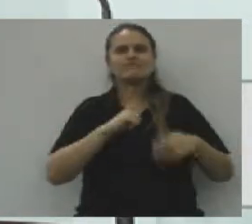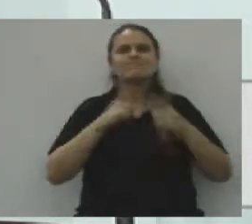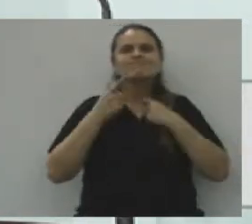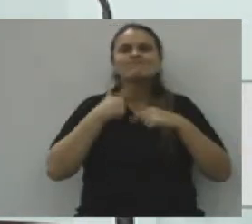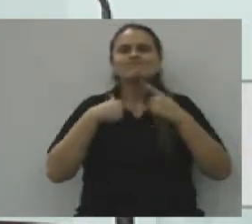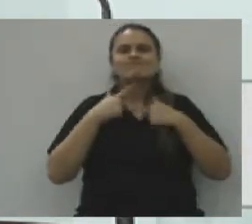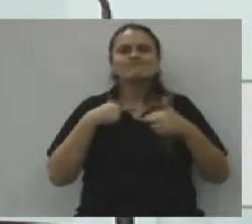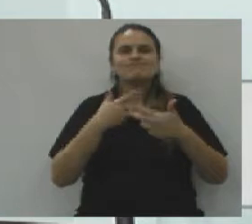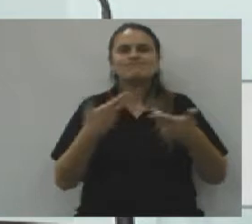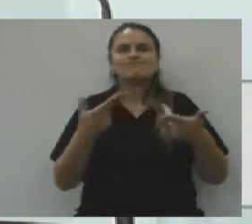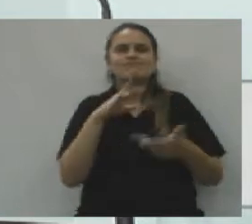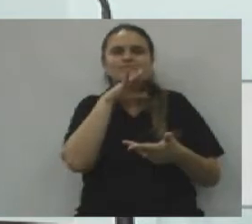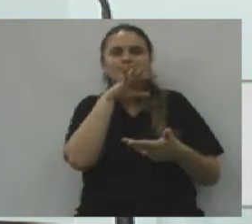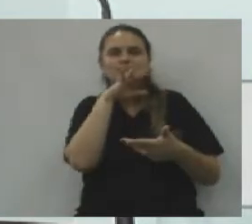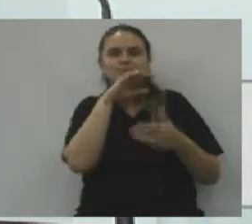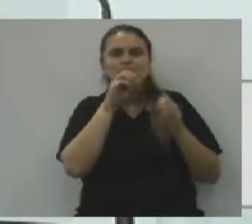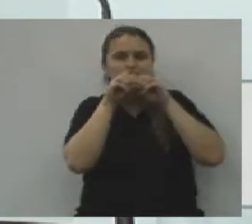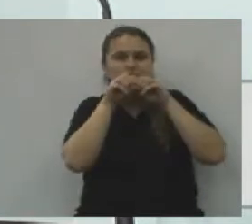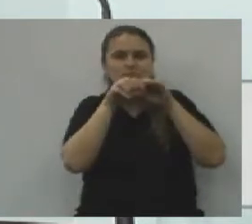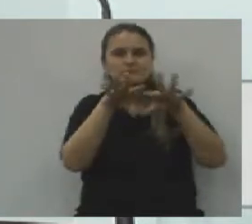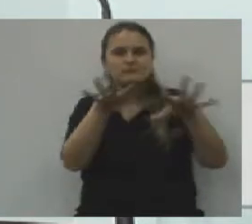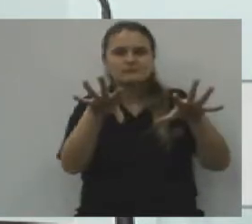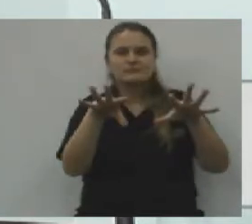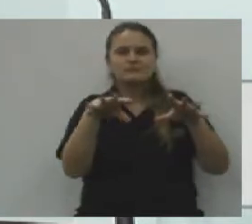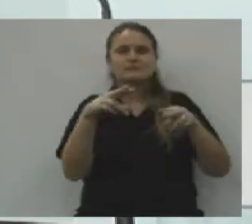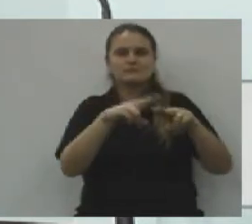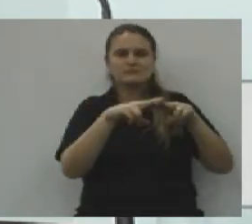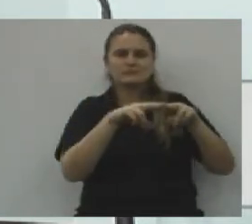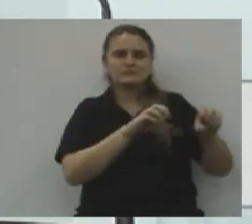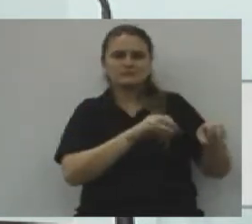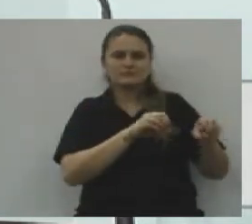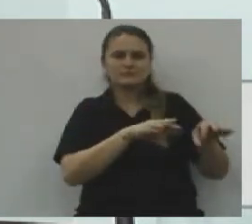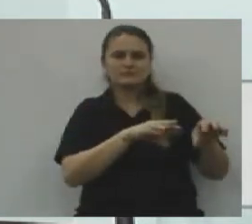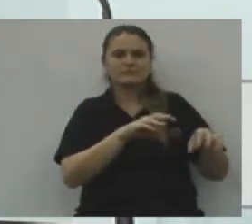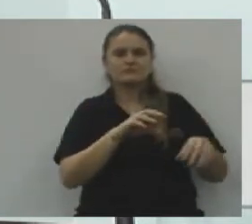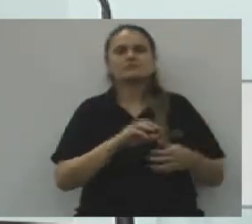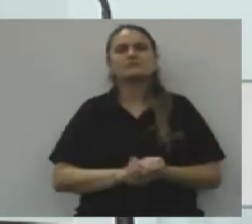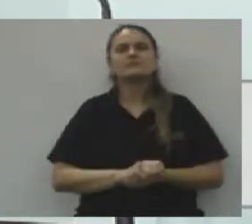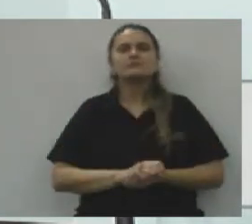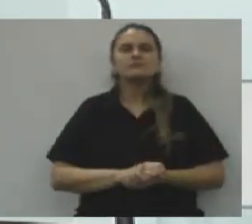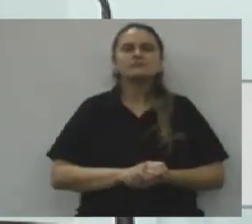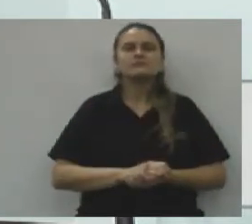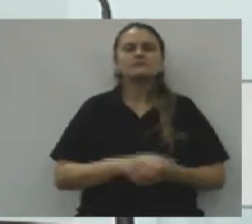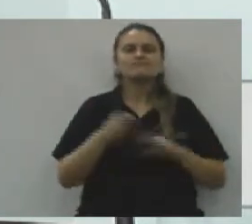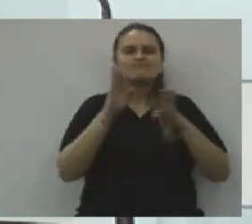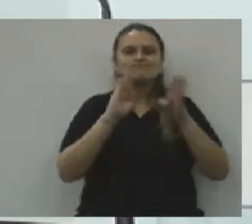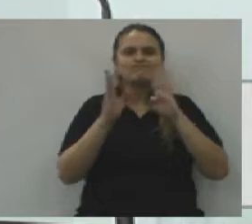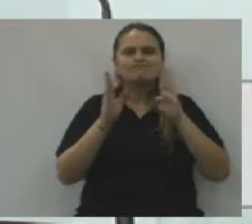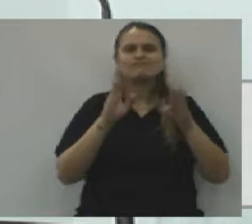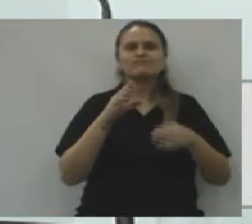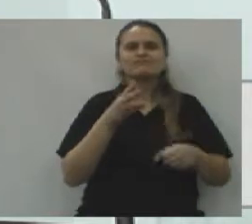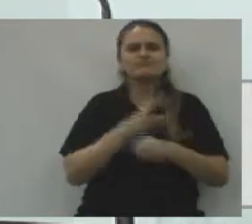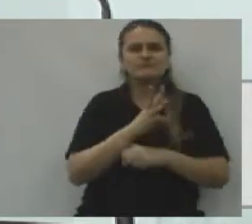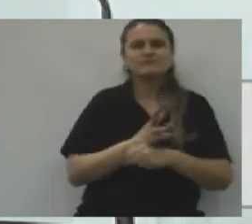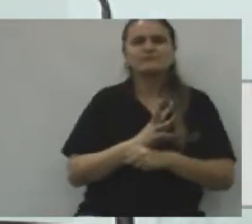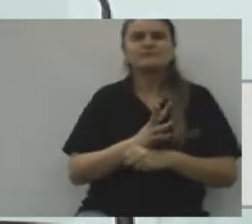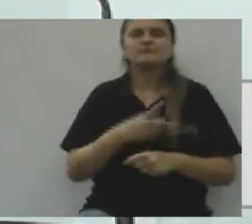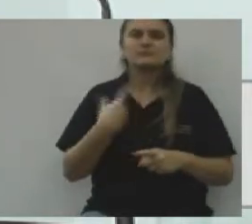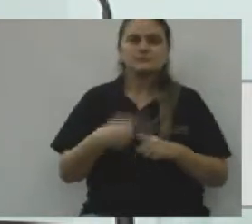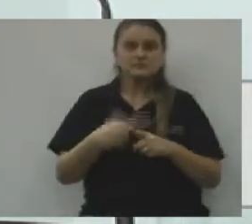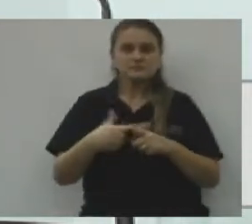de publicar coisa ruim quando atinge a nosso setor da educação, ou outros setores, redes sociais, que eu digo, se